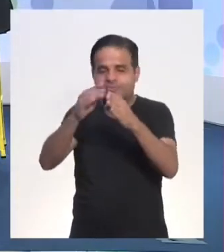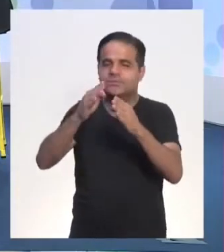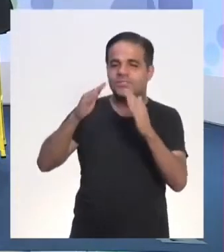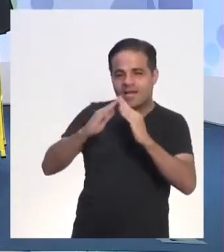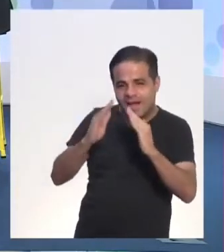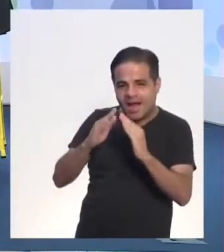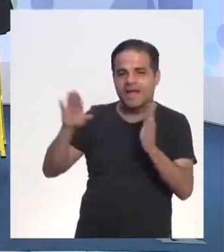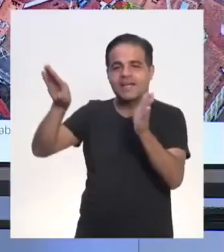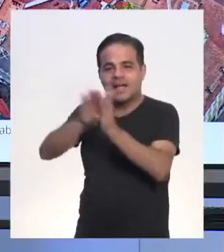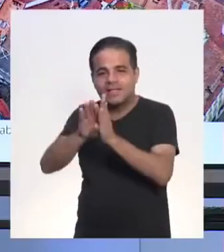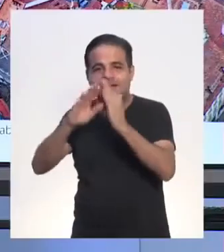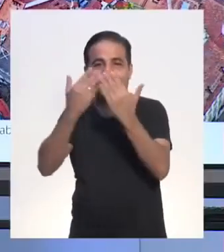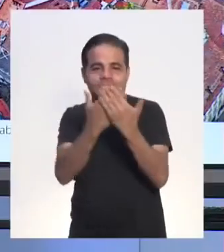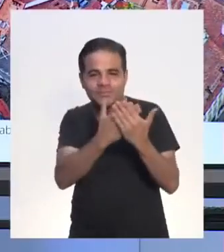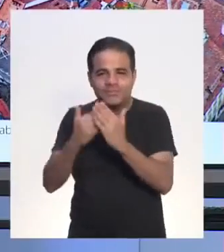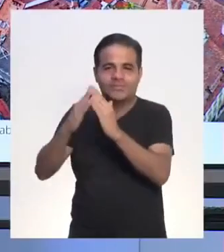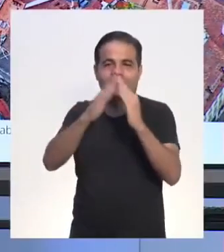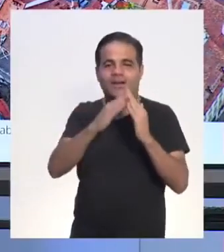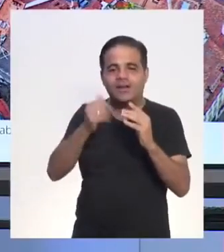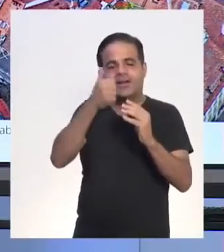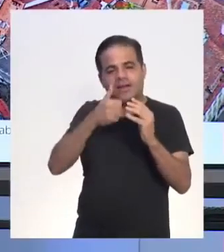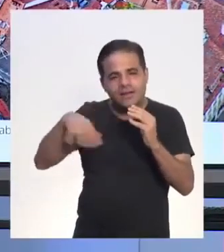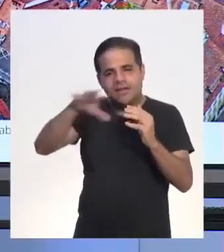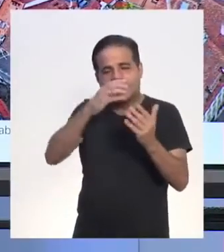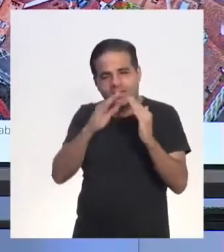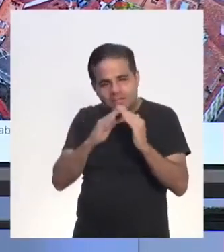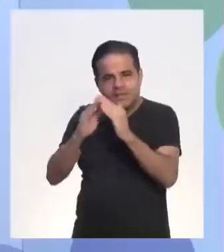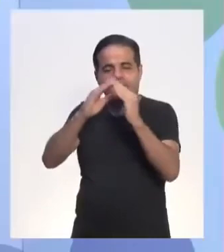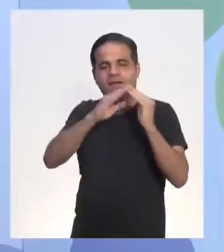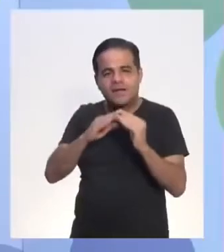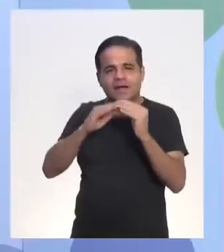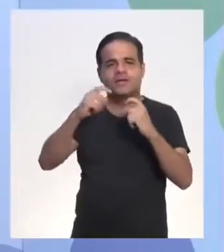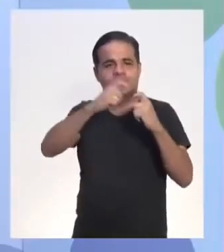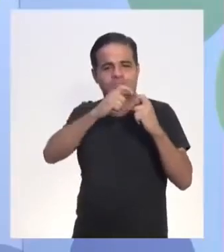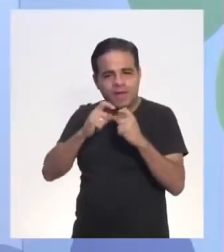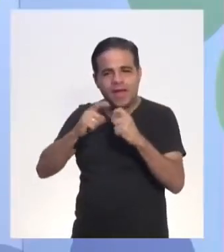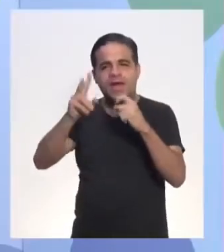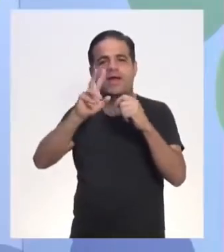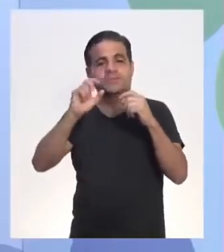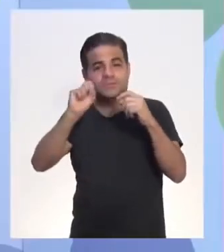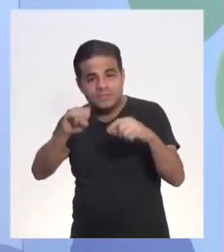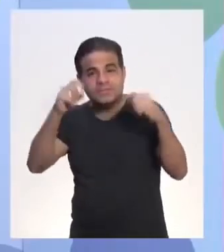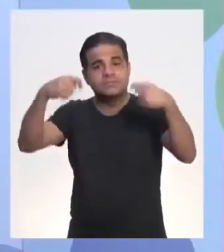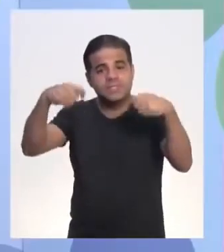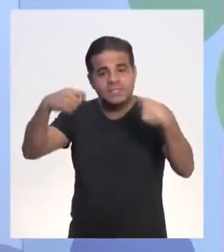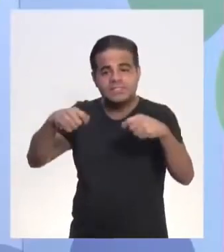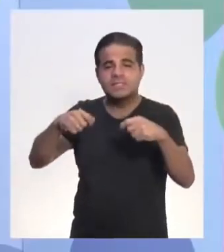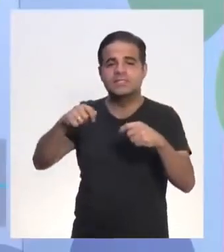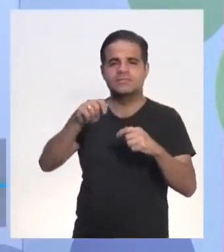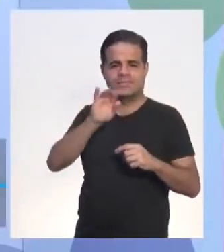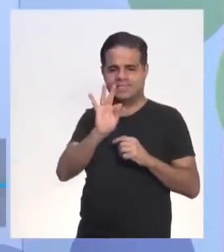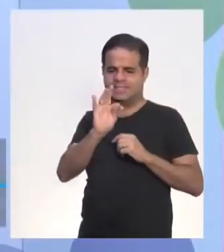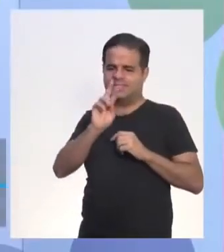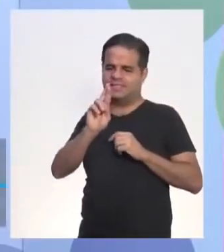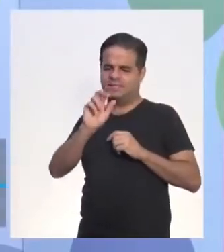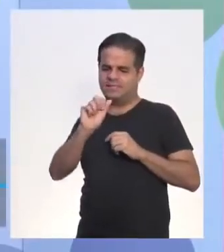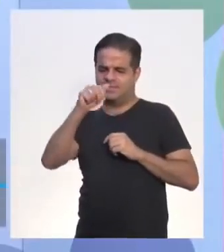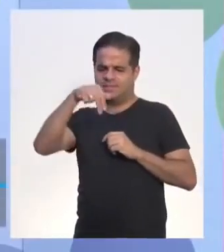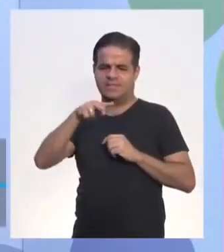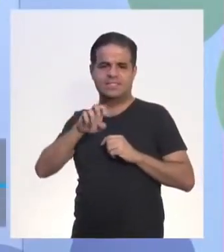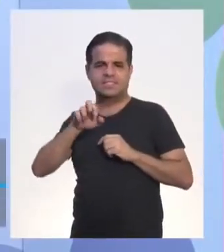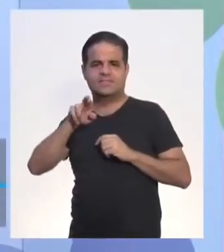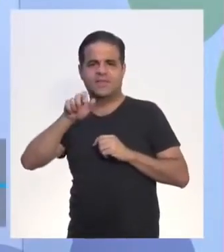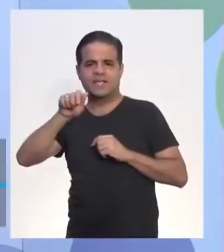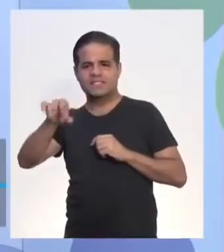até a escola, ou de casa até o médico quando necessário, mas as transversais, elas estão a todo